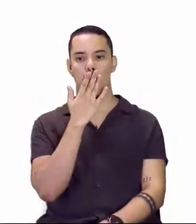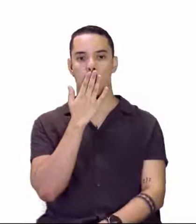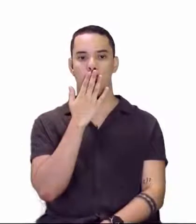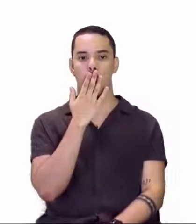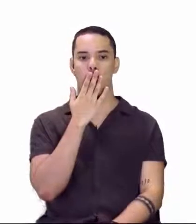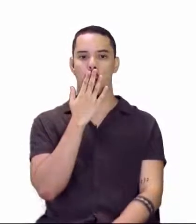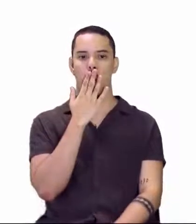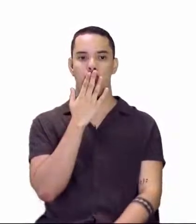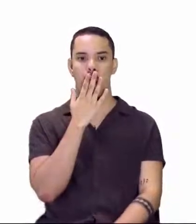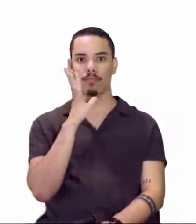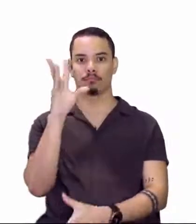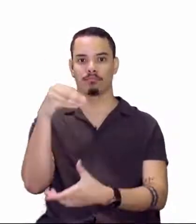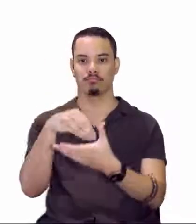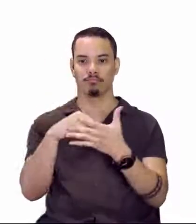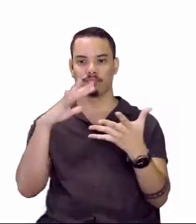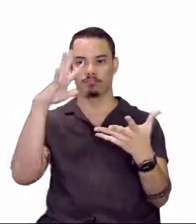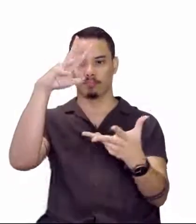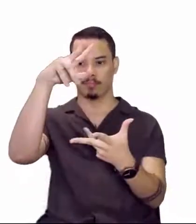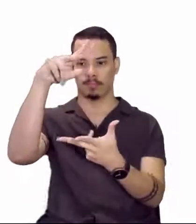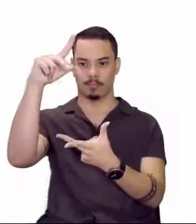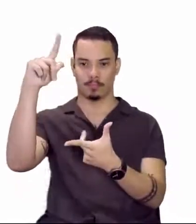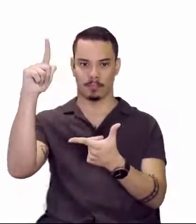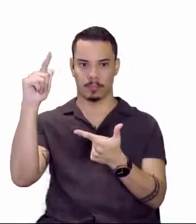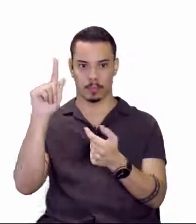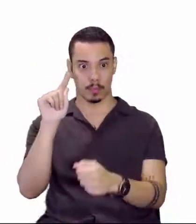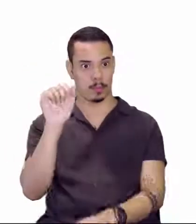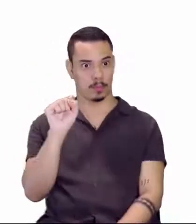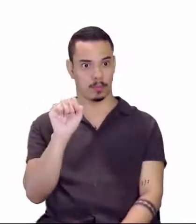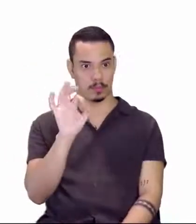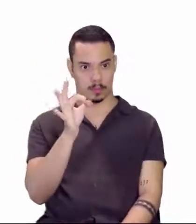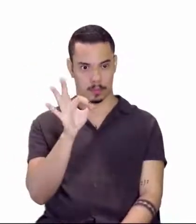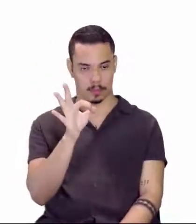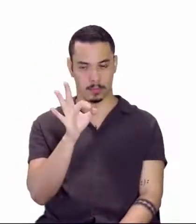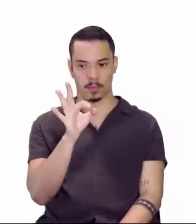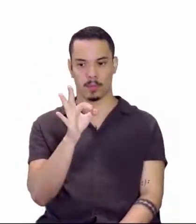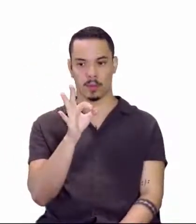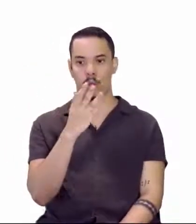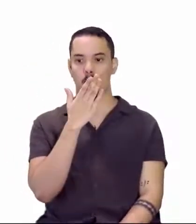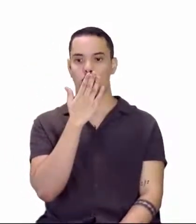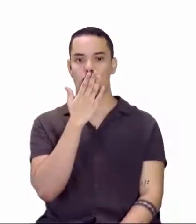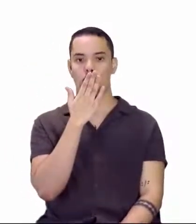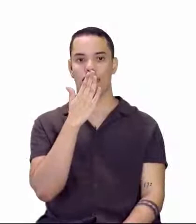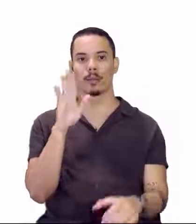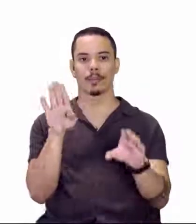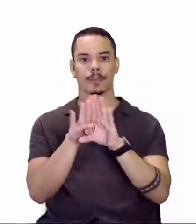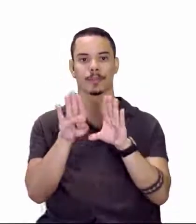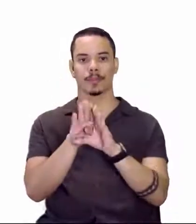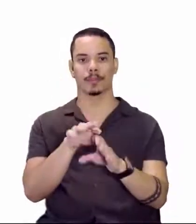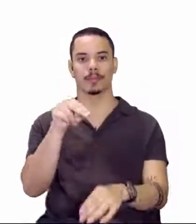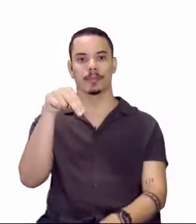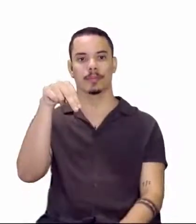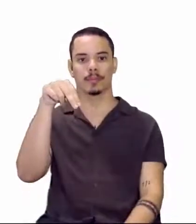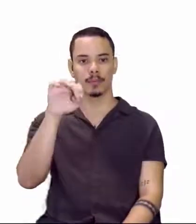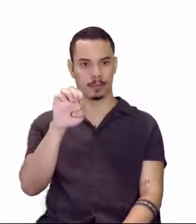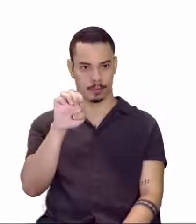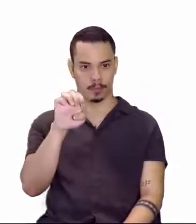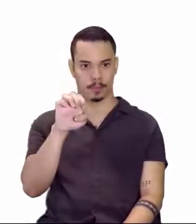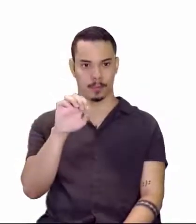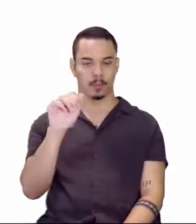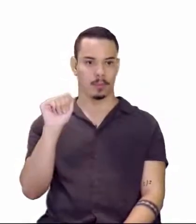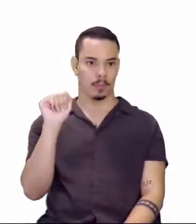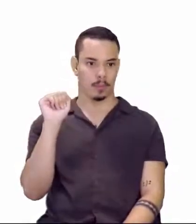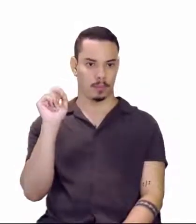que ele está na atmosfera, ele é um gás, hein? Olha só o neônio, o